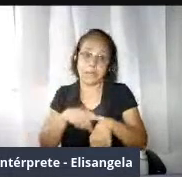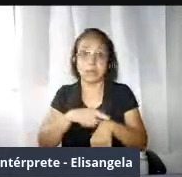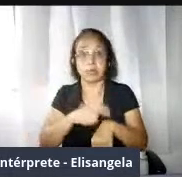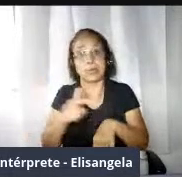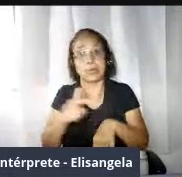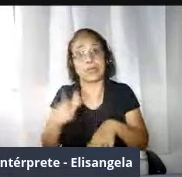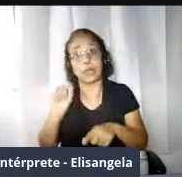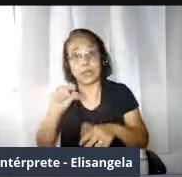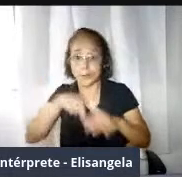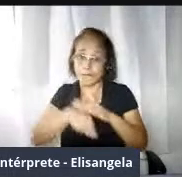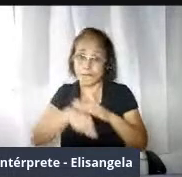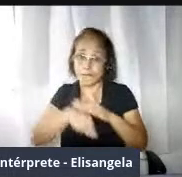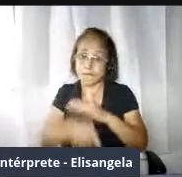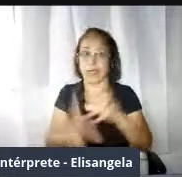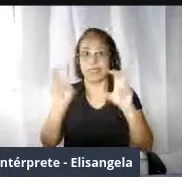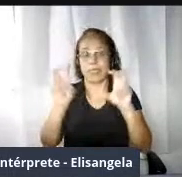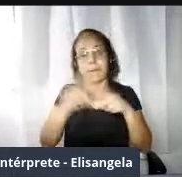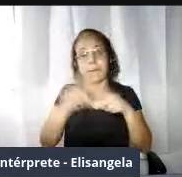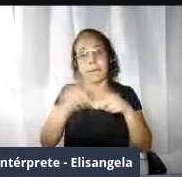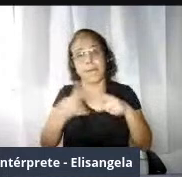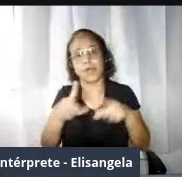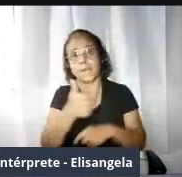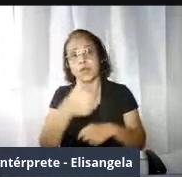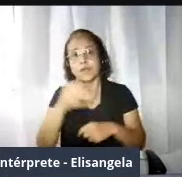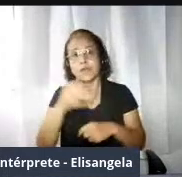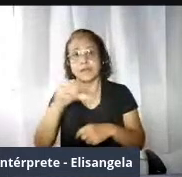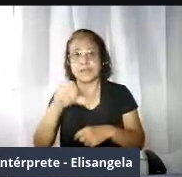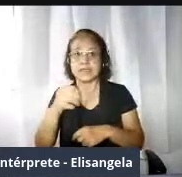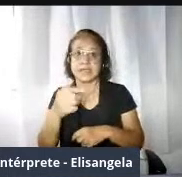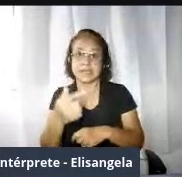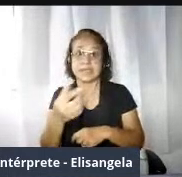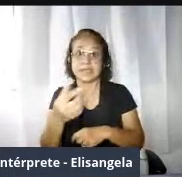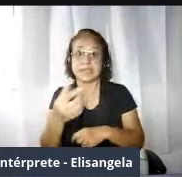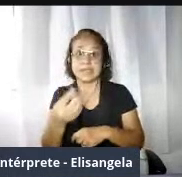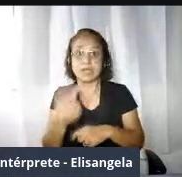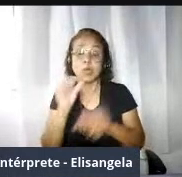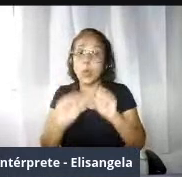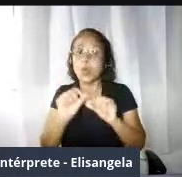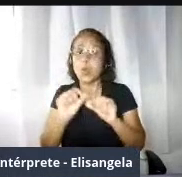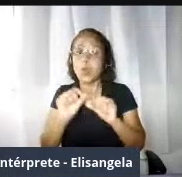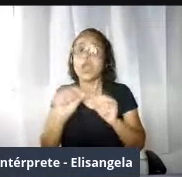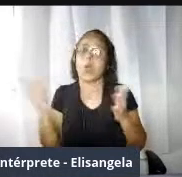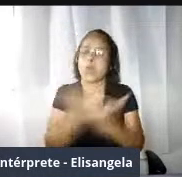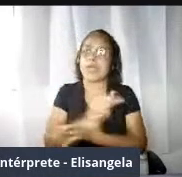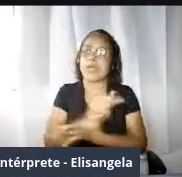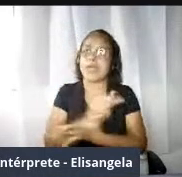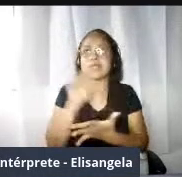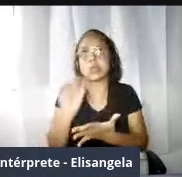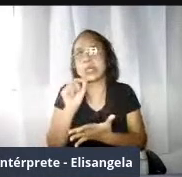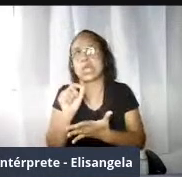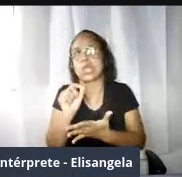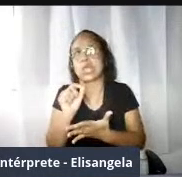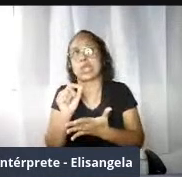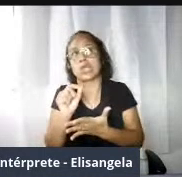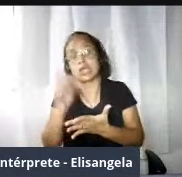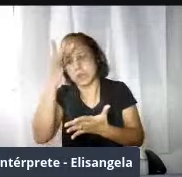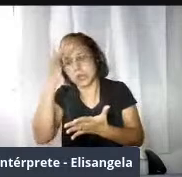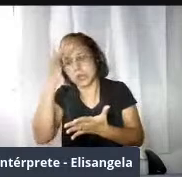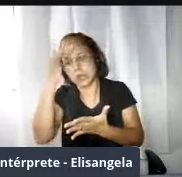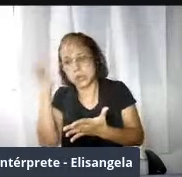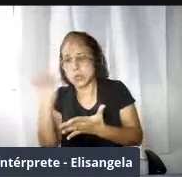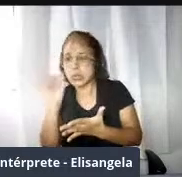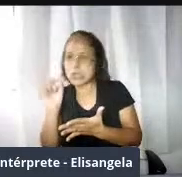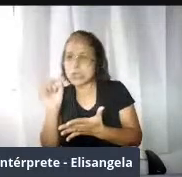em 1996, a primeira vez que o Estado brasileiro reconhece que tem racismo no Brasil, que mandou uma comissão para Durban, na África do Sul,